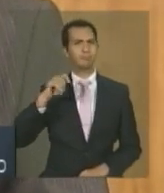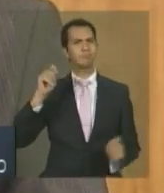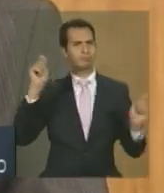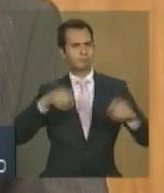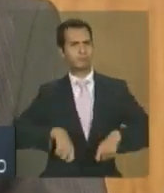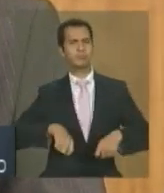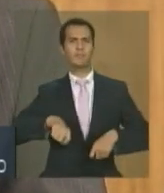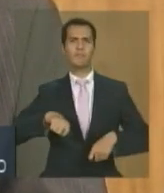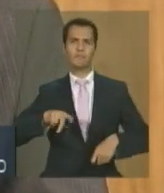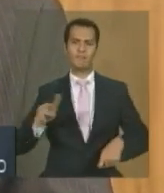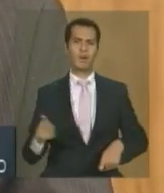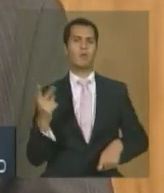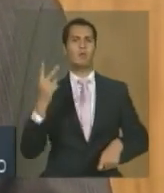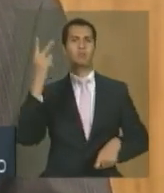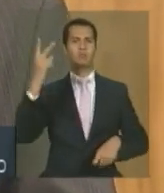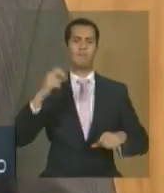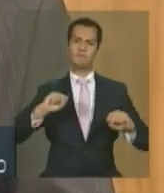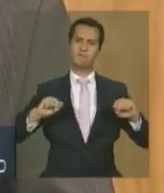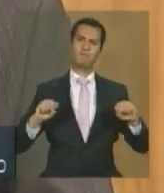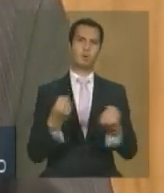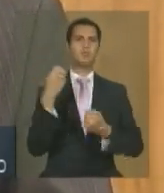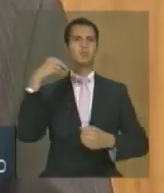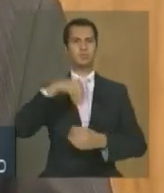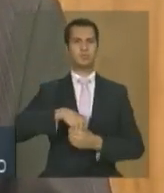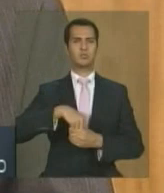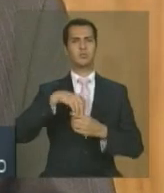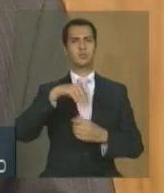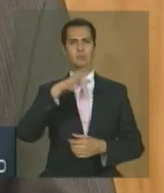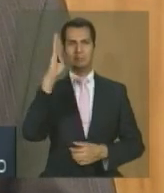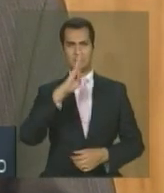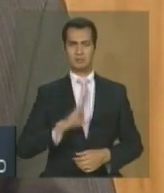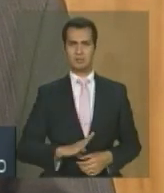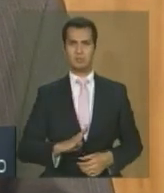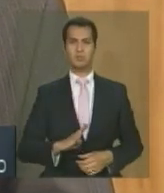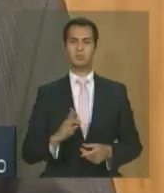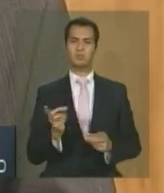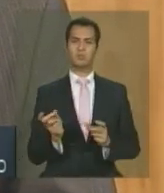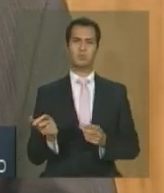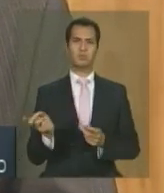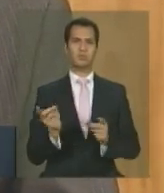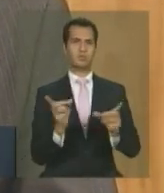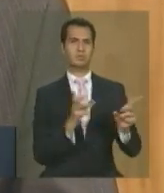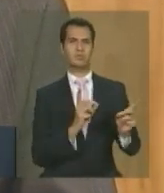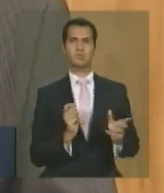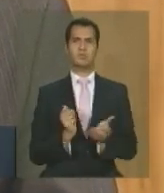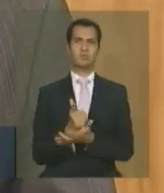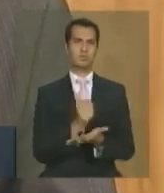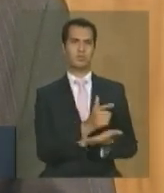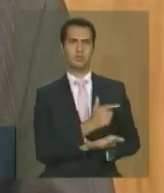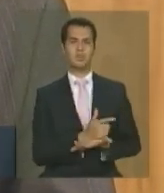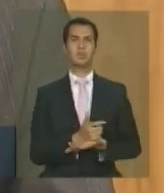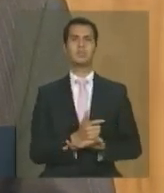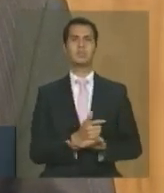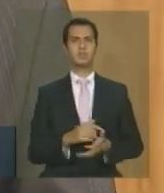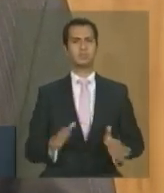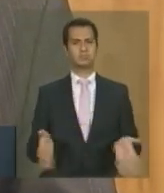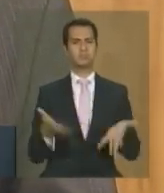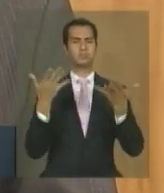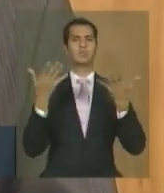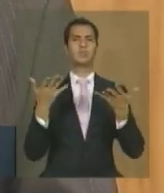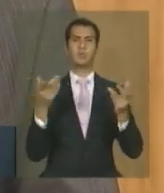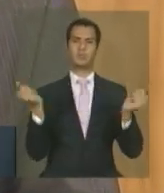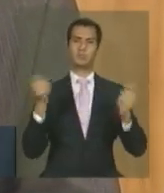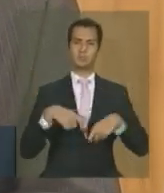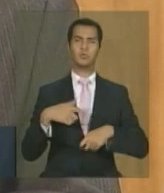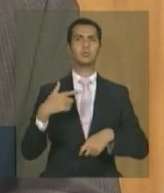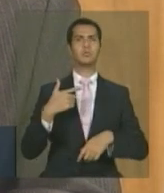valorizar a força do nosso mercado interno, nós continuaremos atraindo